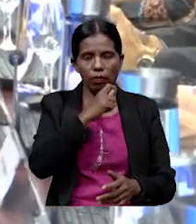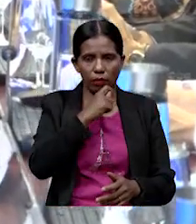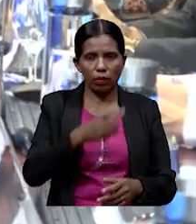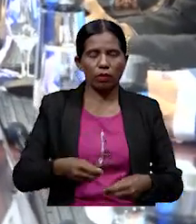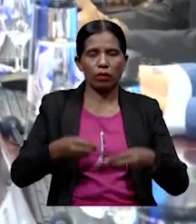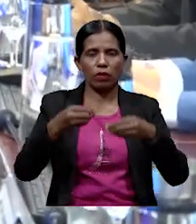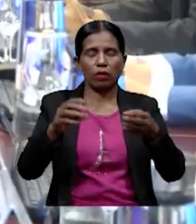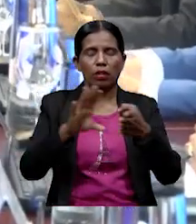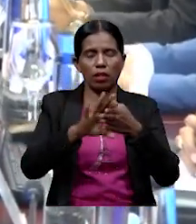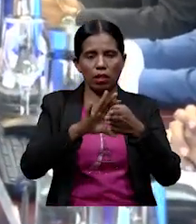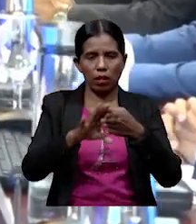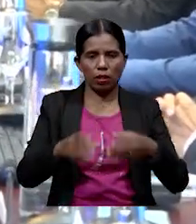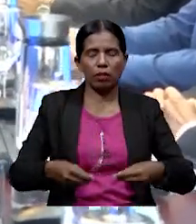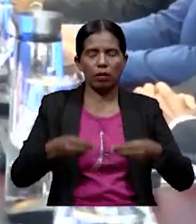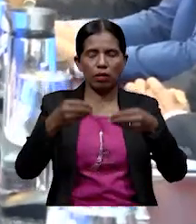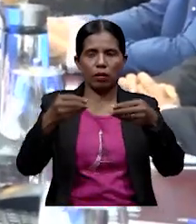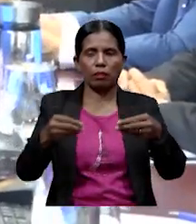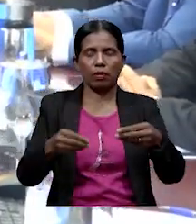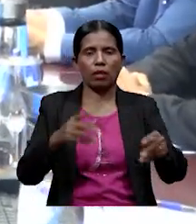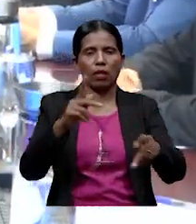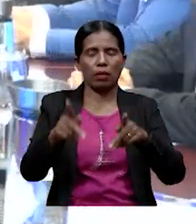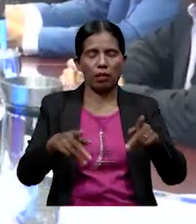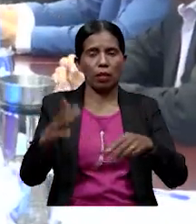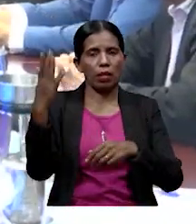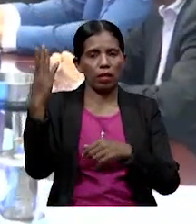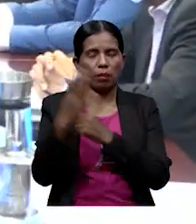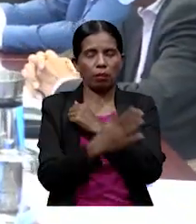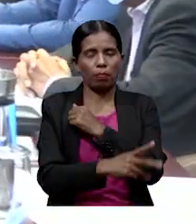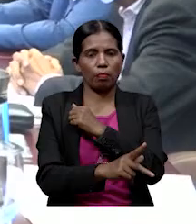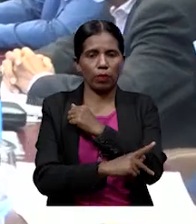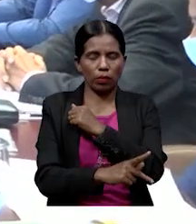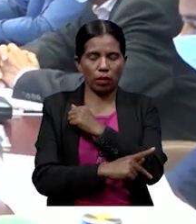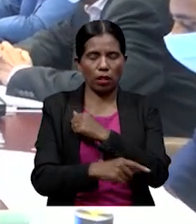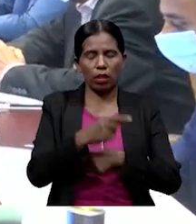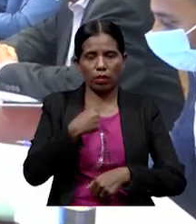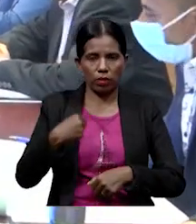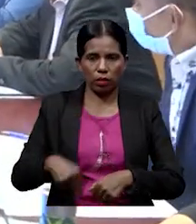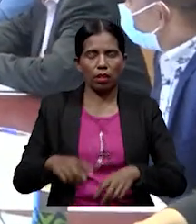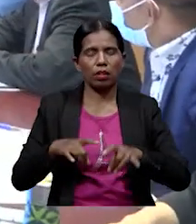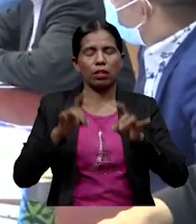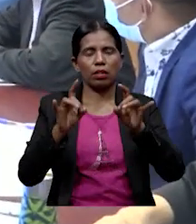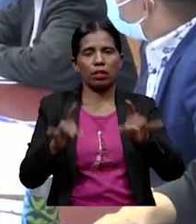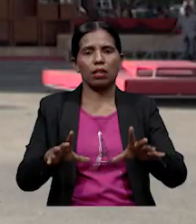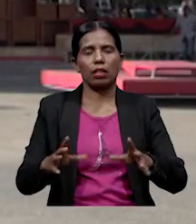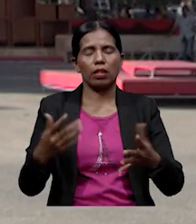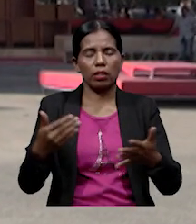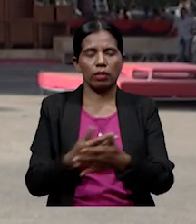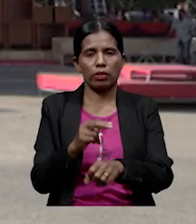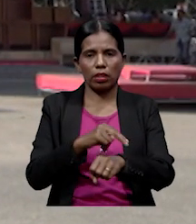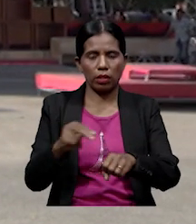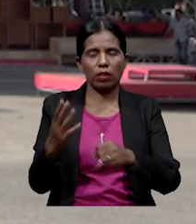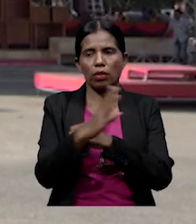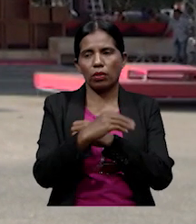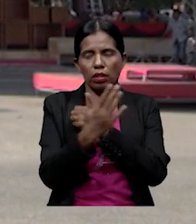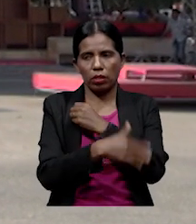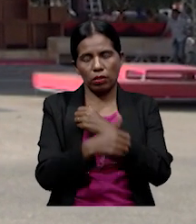foi na convite ba homólogo Sira e a Portugal, Austrália, China, América, Nova Zelândia, no Mos na São